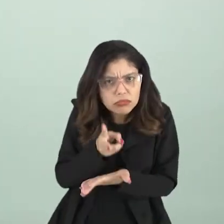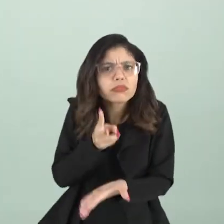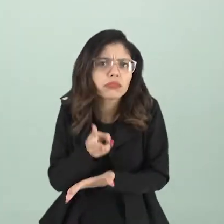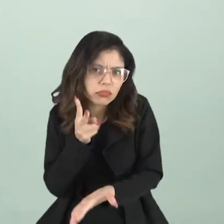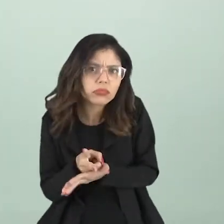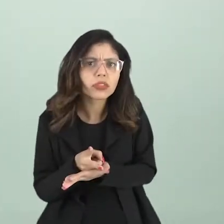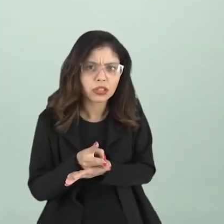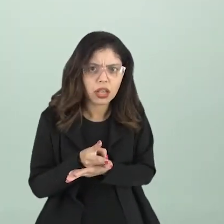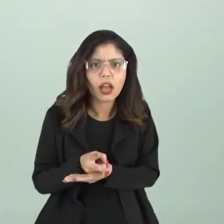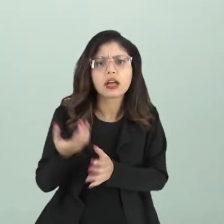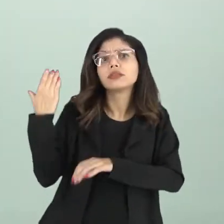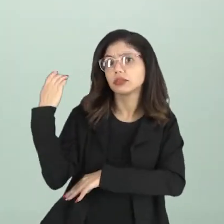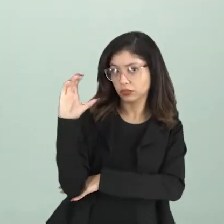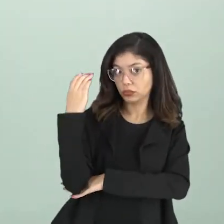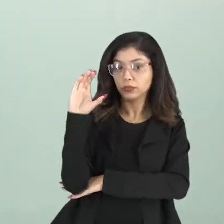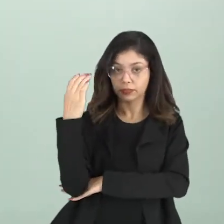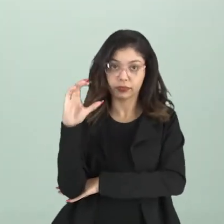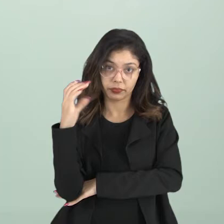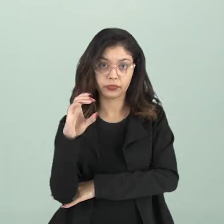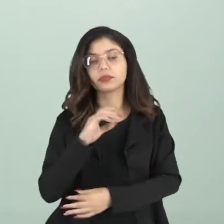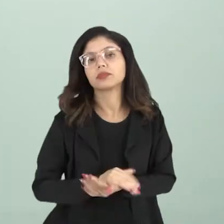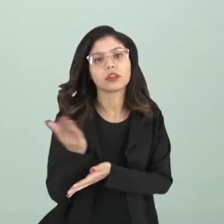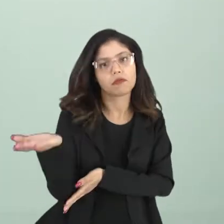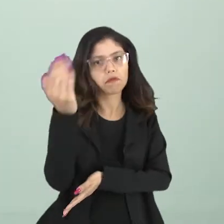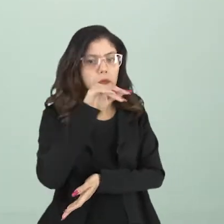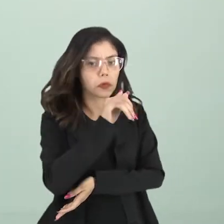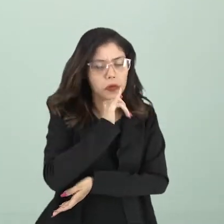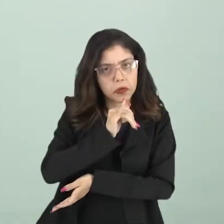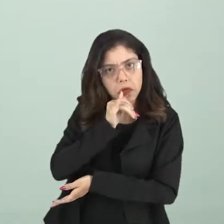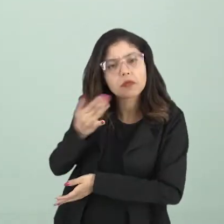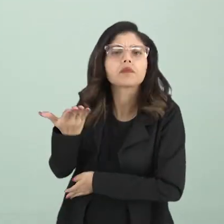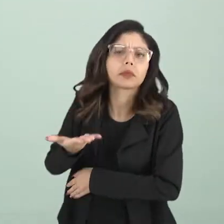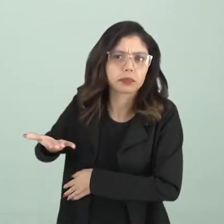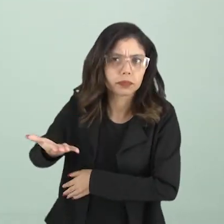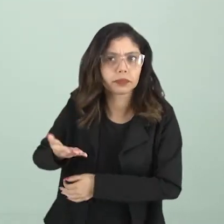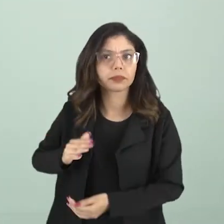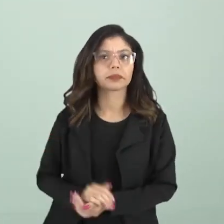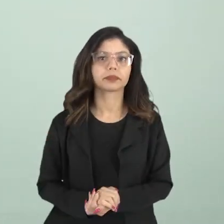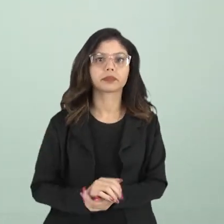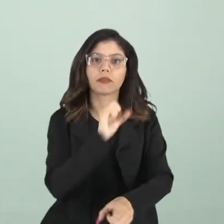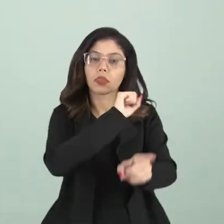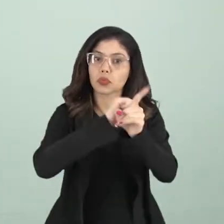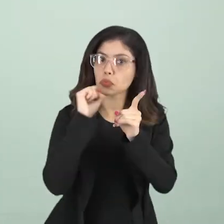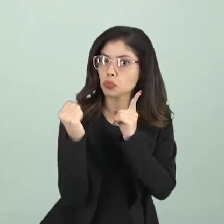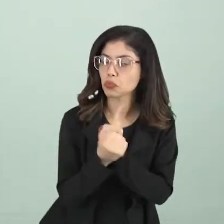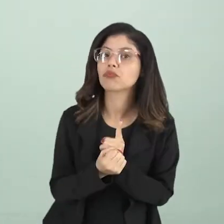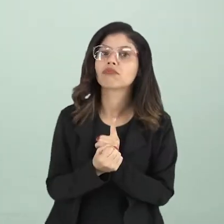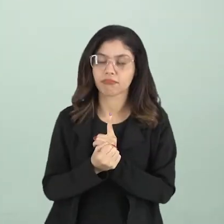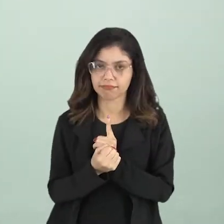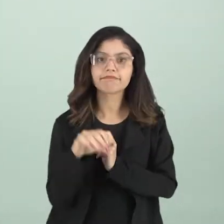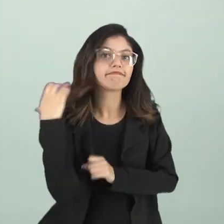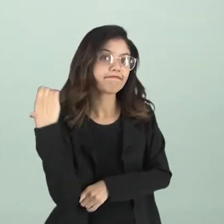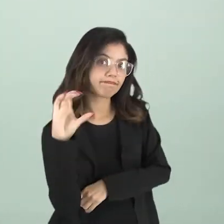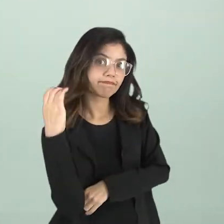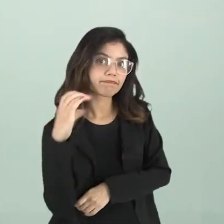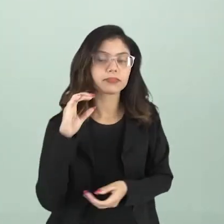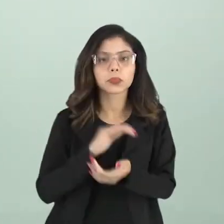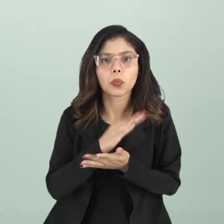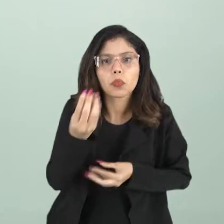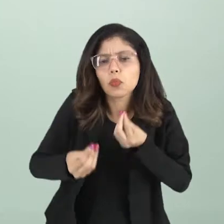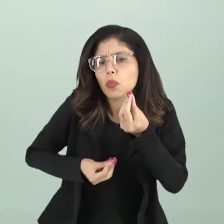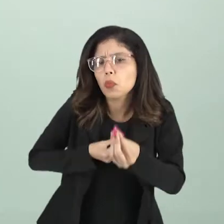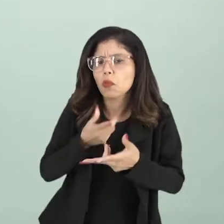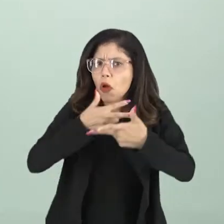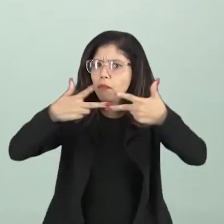digamos assim, cientificamente. Então vamos a um exemplo básico. A sociologia, ela é uma ciência que tem